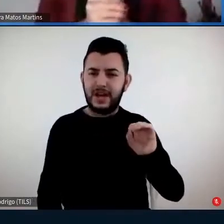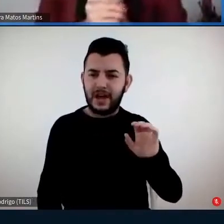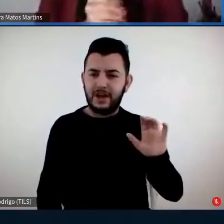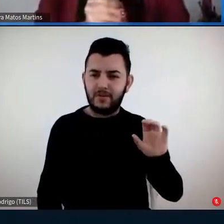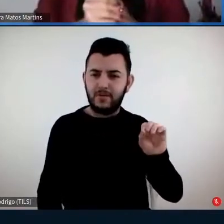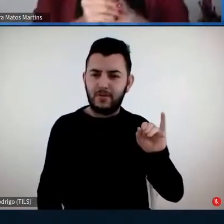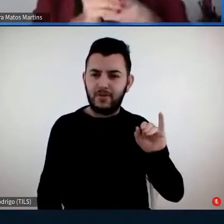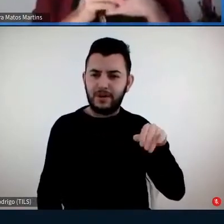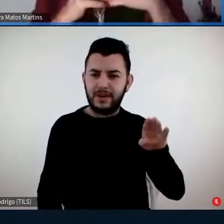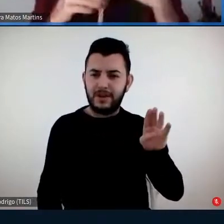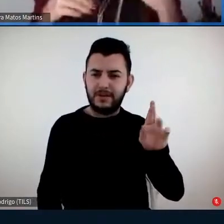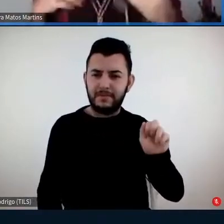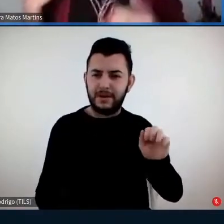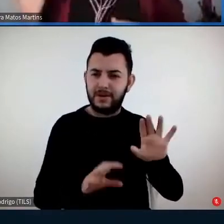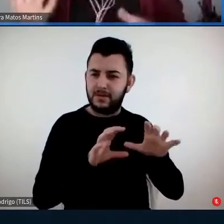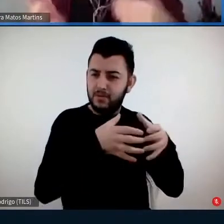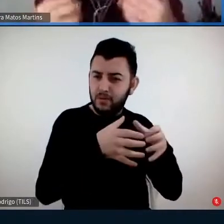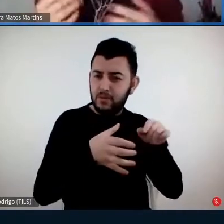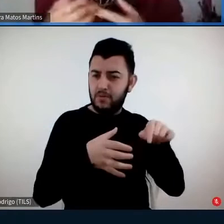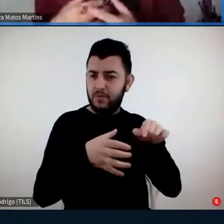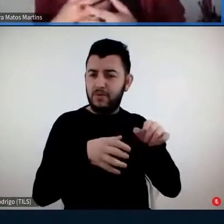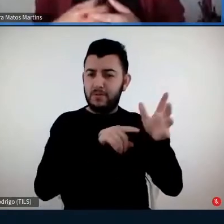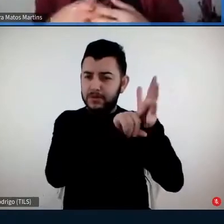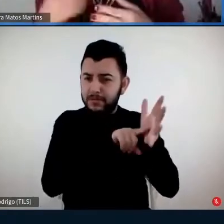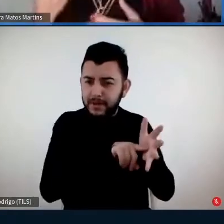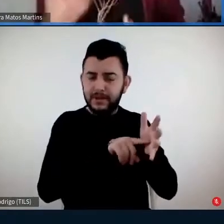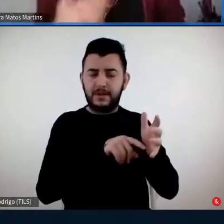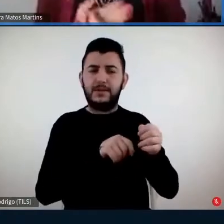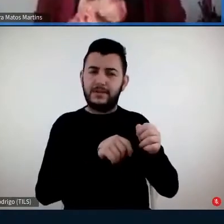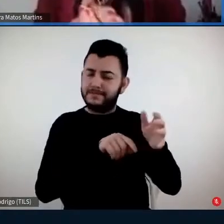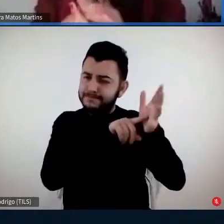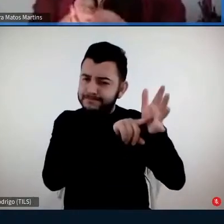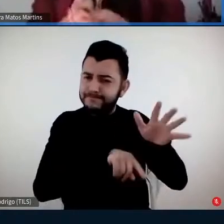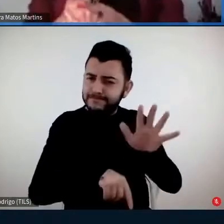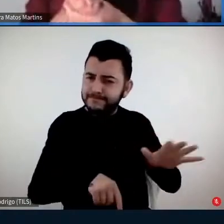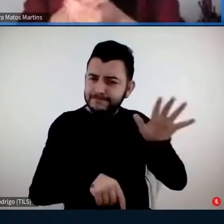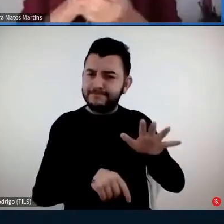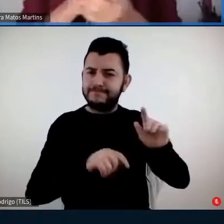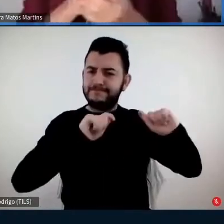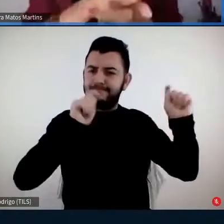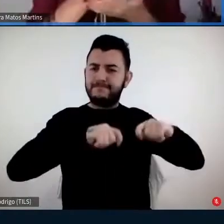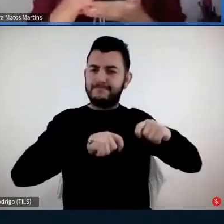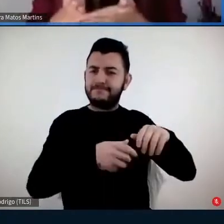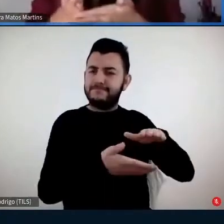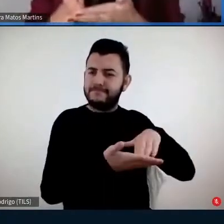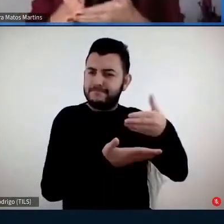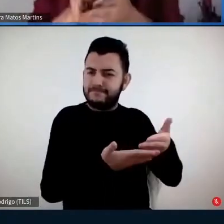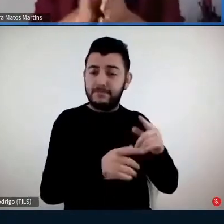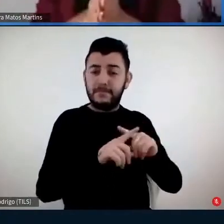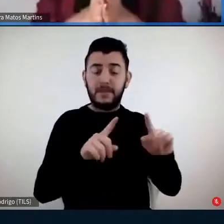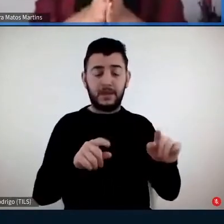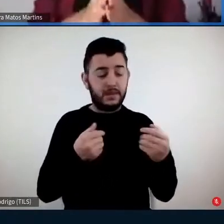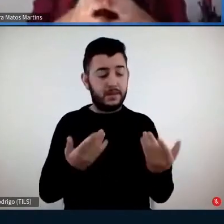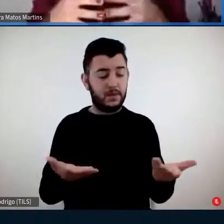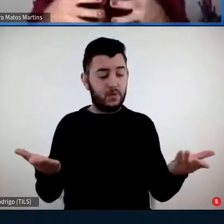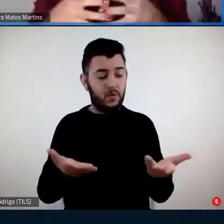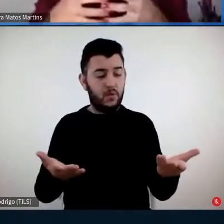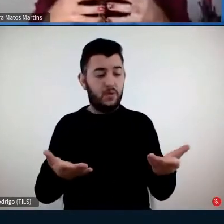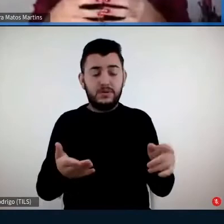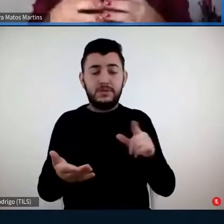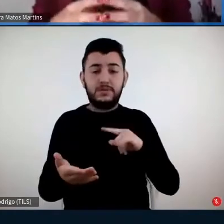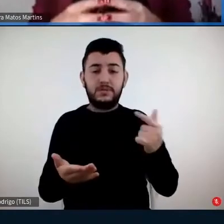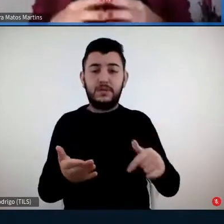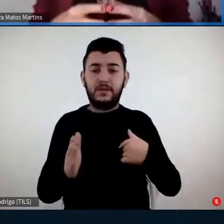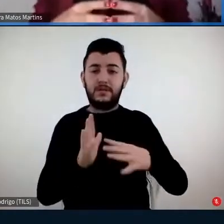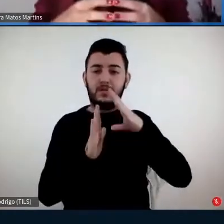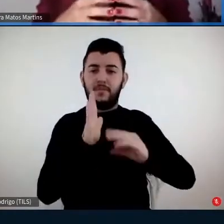grupo Pact. Então, nós temos diversos trabalhos hoje que apontam qual é o modelo, qual é a abordagem que está sendo seguida.